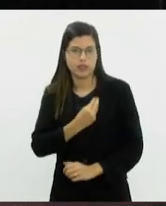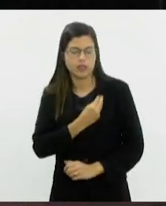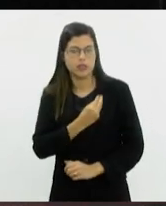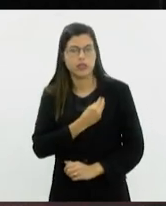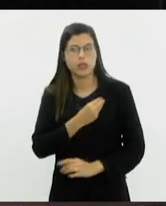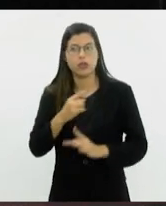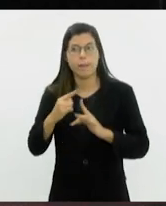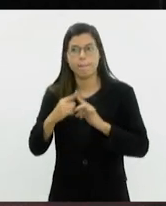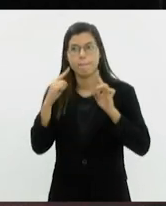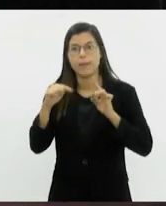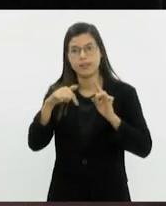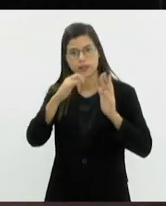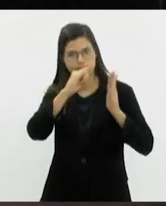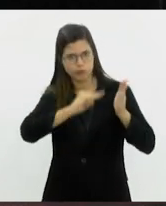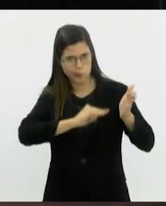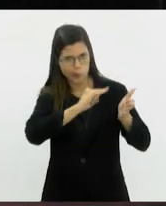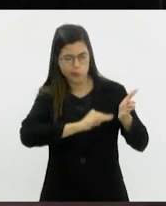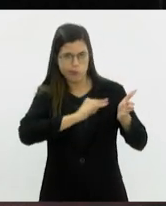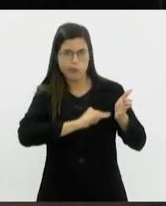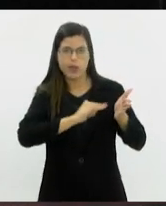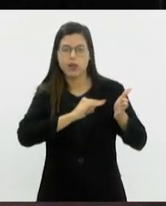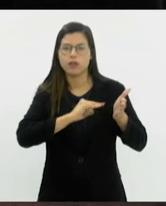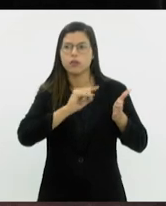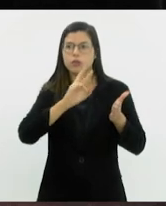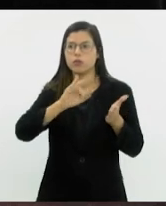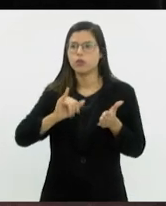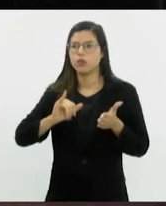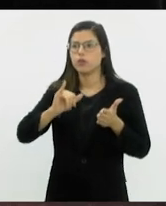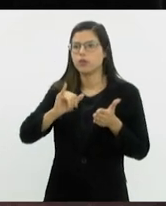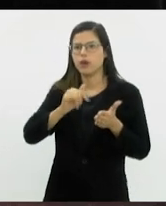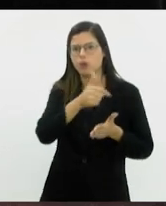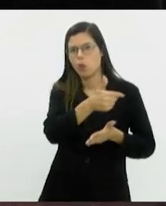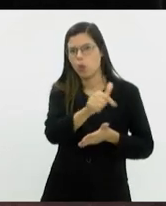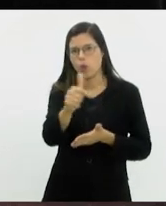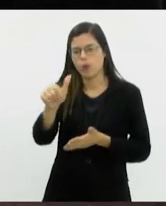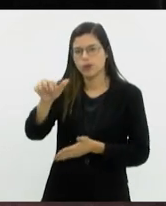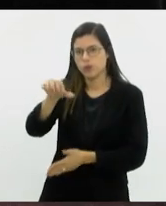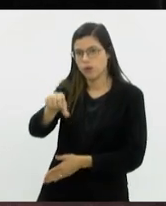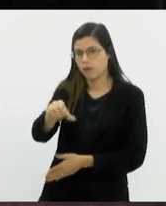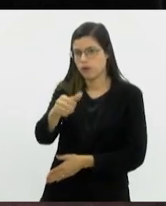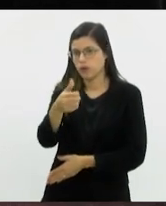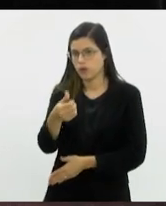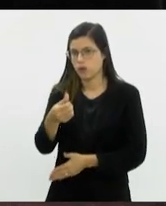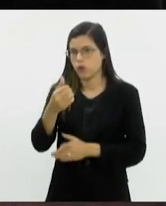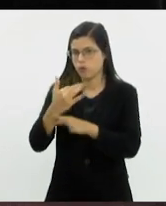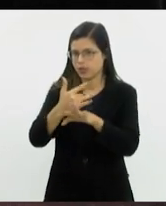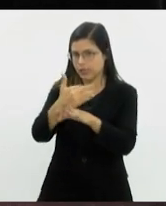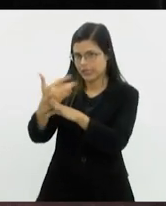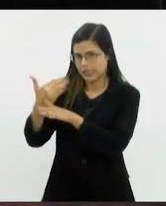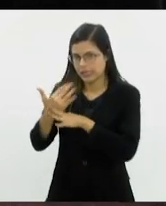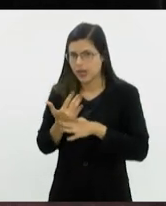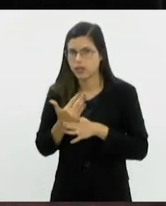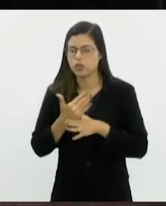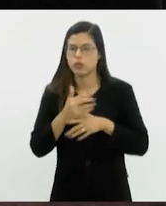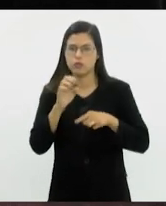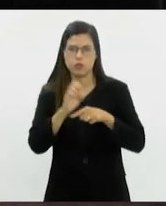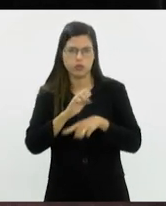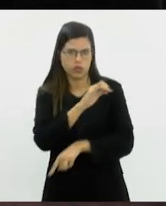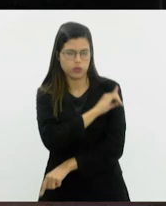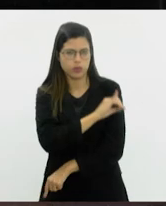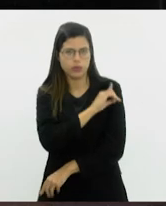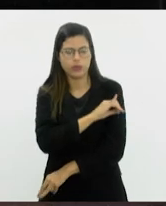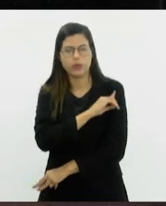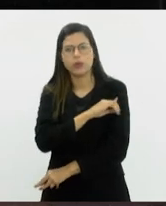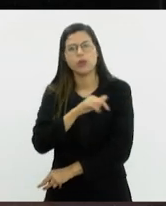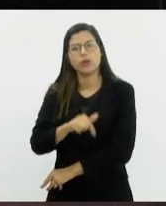implementada, mas esse documento vai ser firmado com os outros 91 municípios do Estado do Rio de Janeiro, para